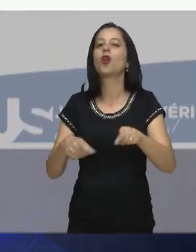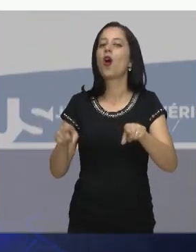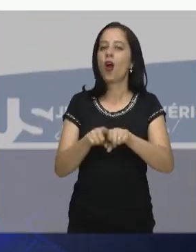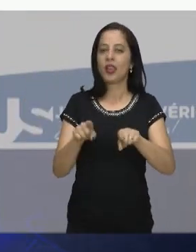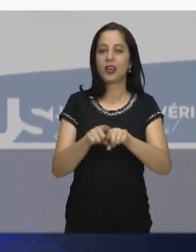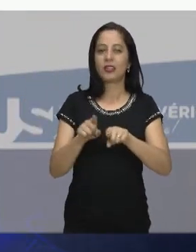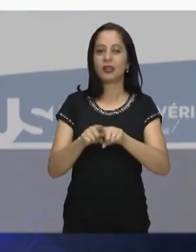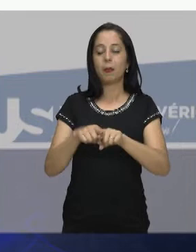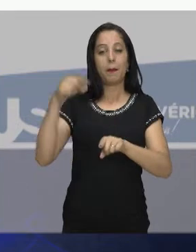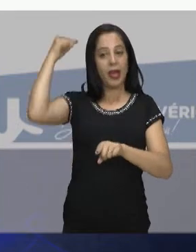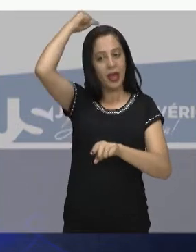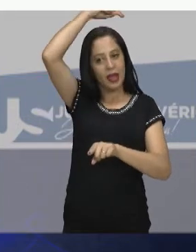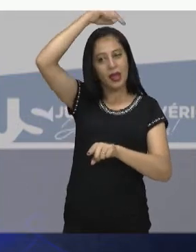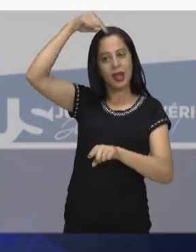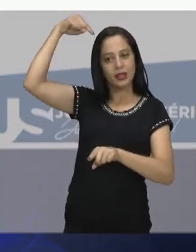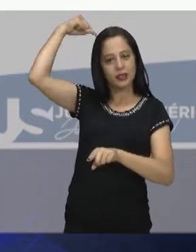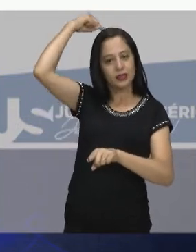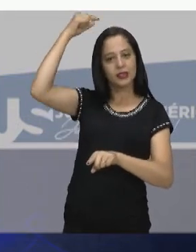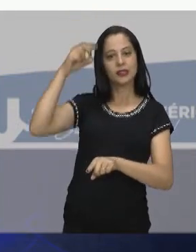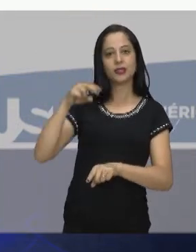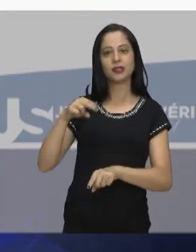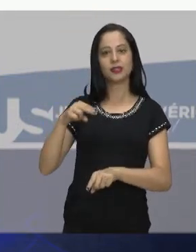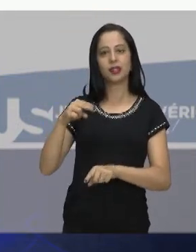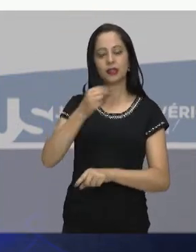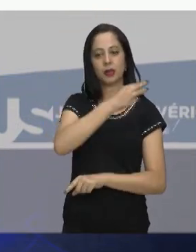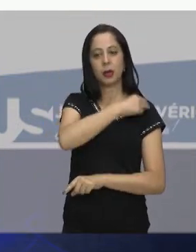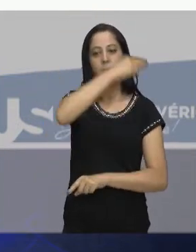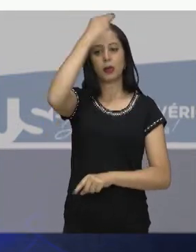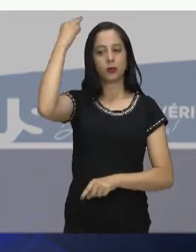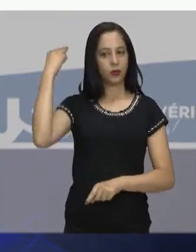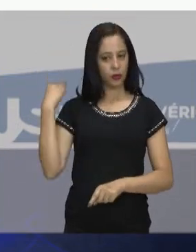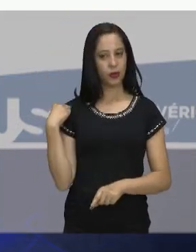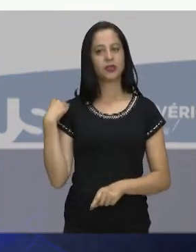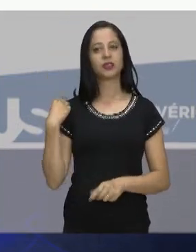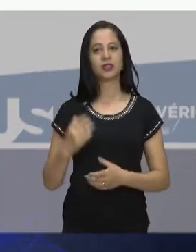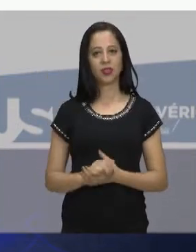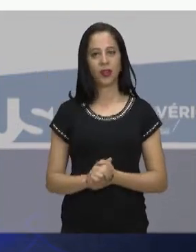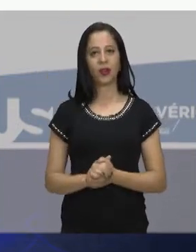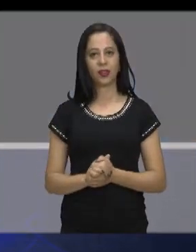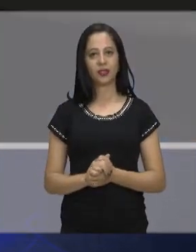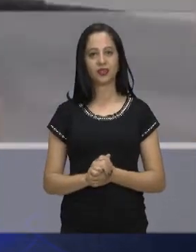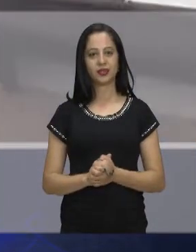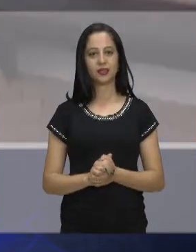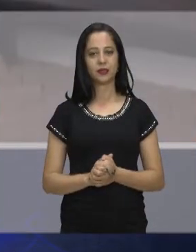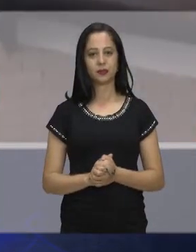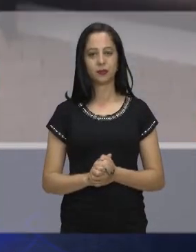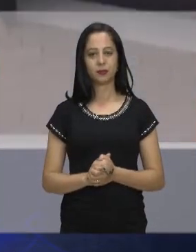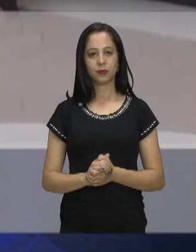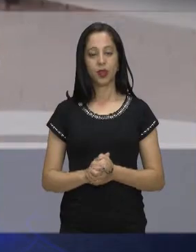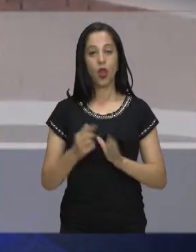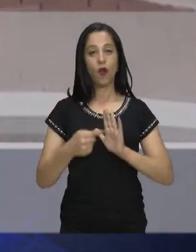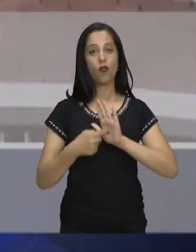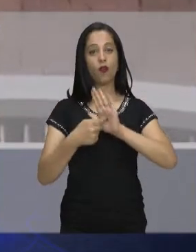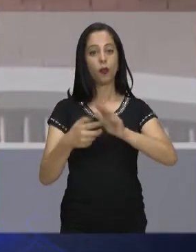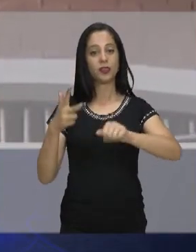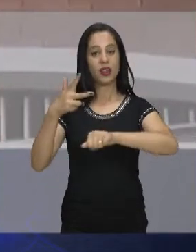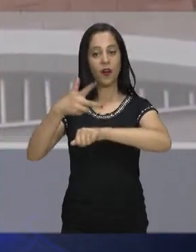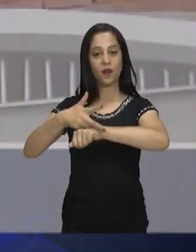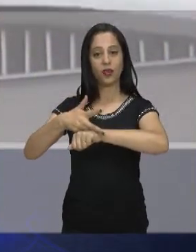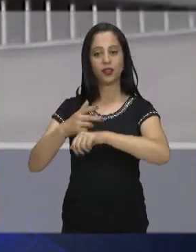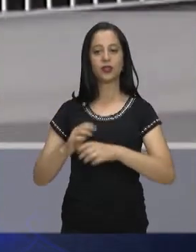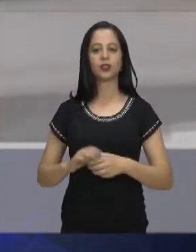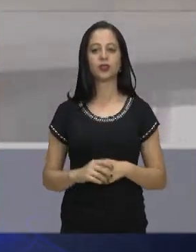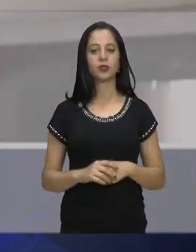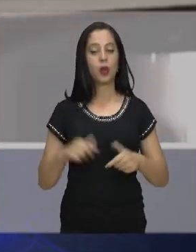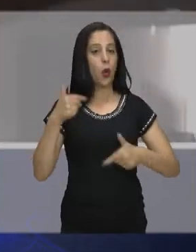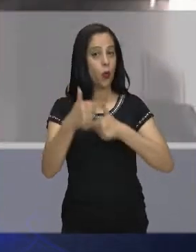esse processo. Eu não tenho nenhuma dúvida disso. Eu queria passar um pouco Conheça da agora história. um pouco do trabalho